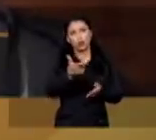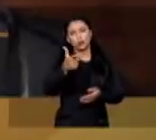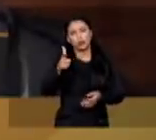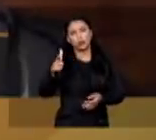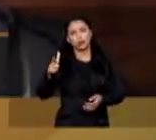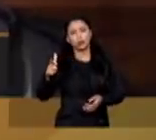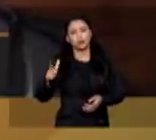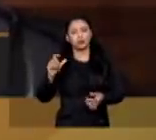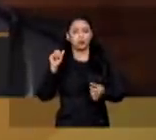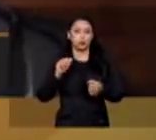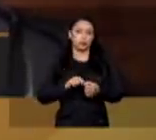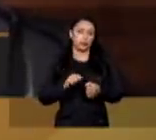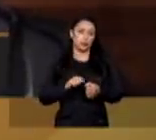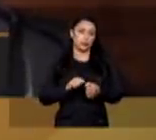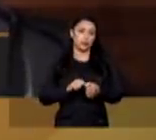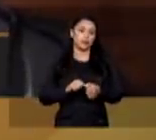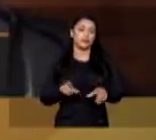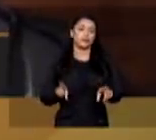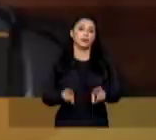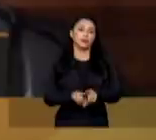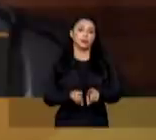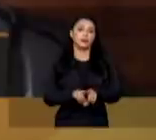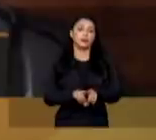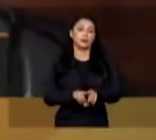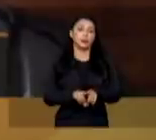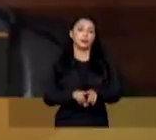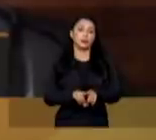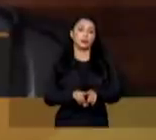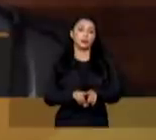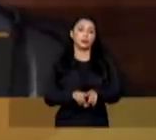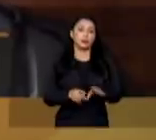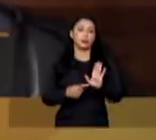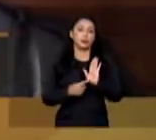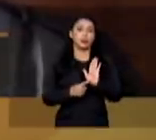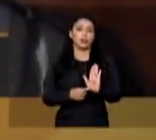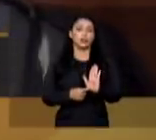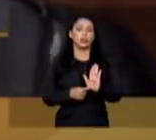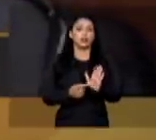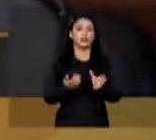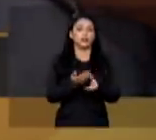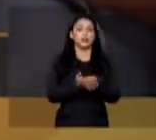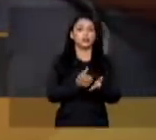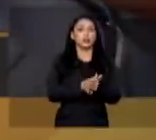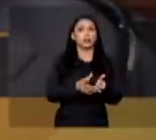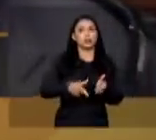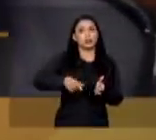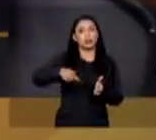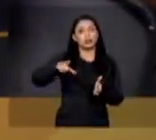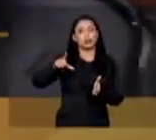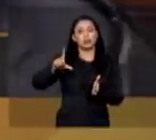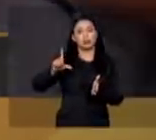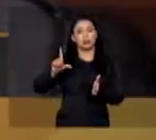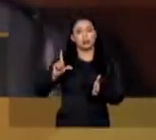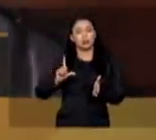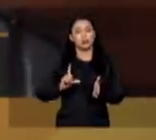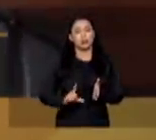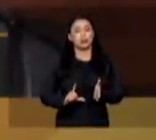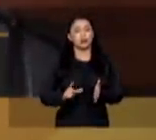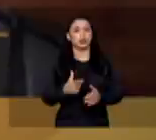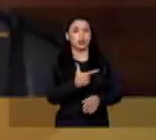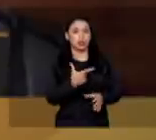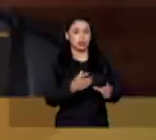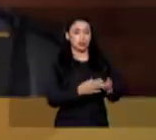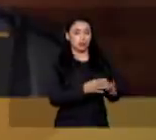processuais praticados e, evidentemente, também cito aqui, precedente perante a